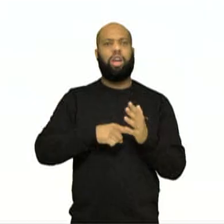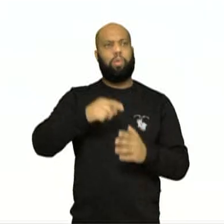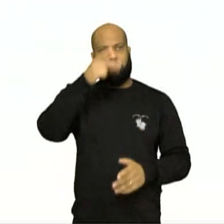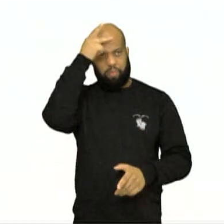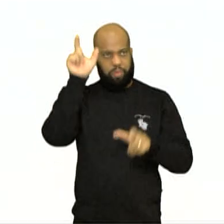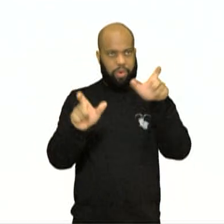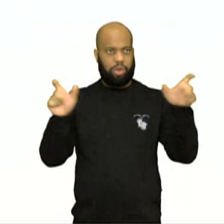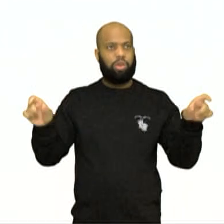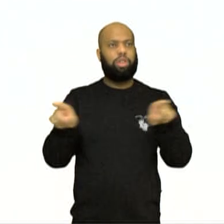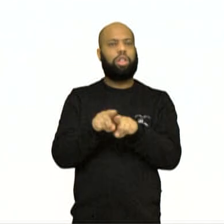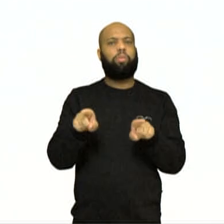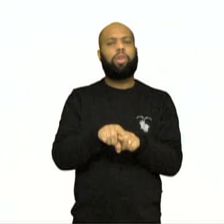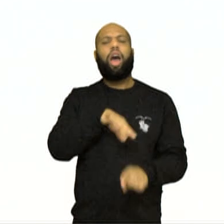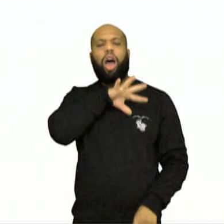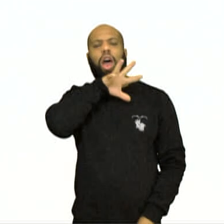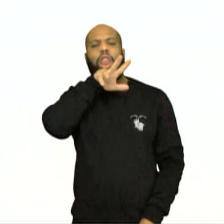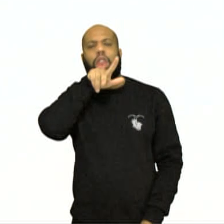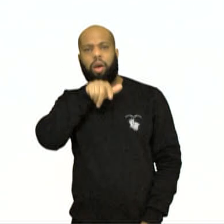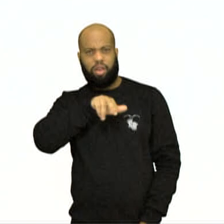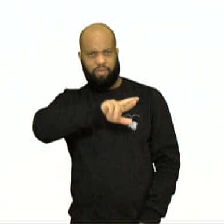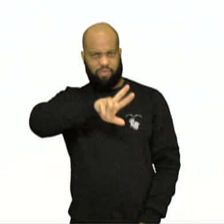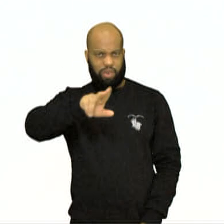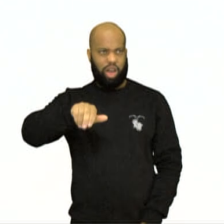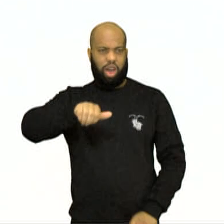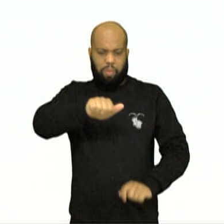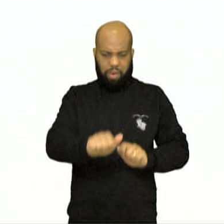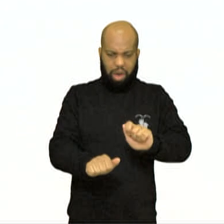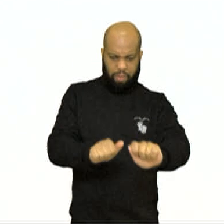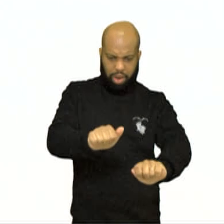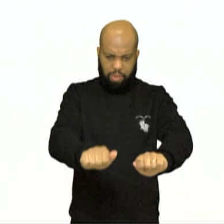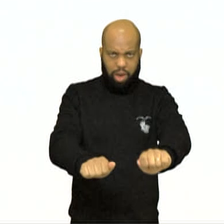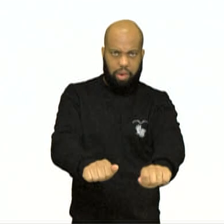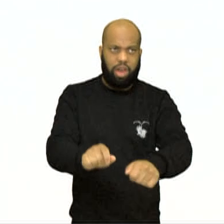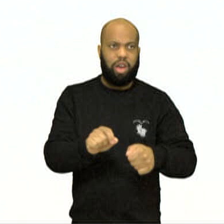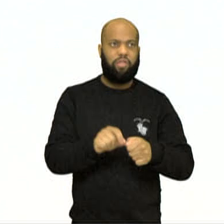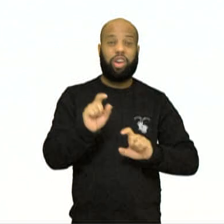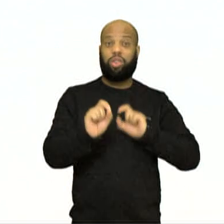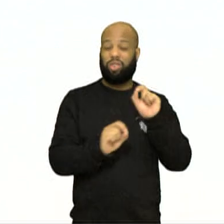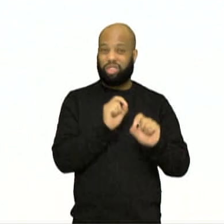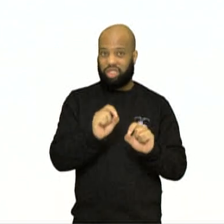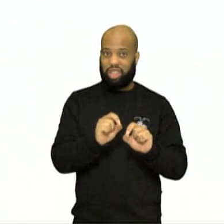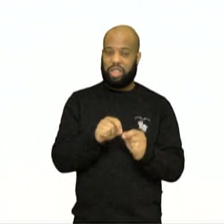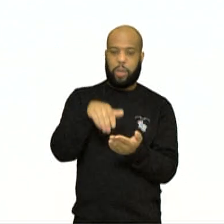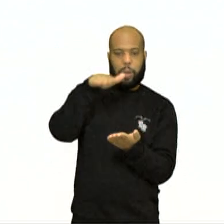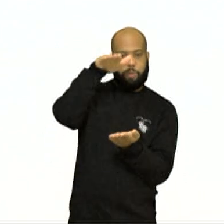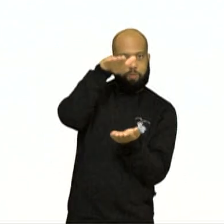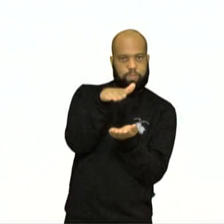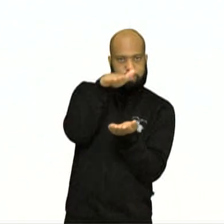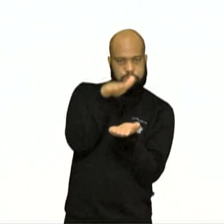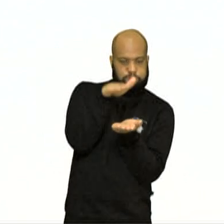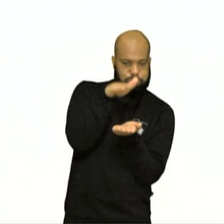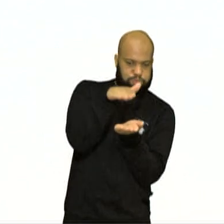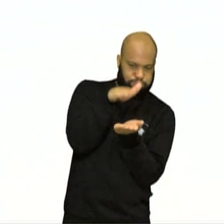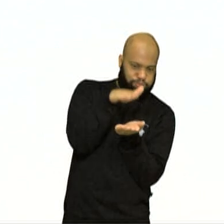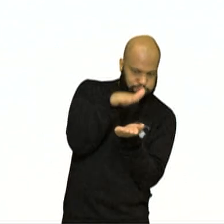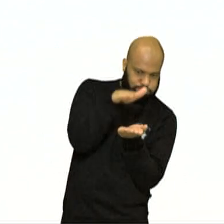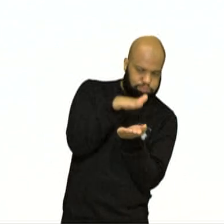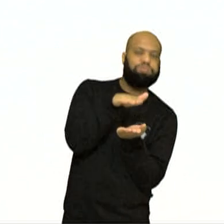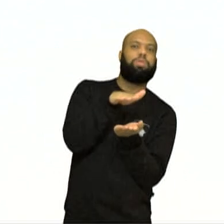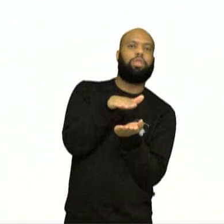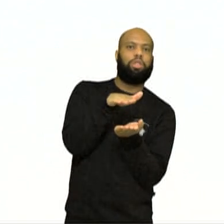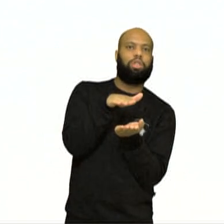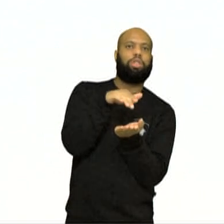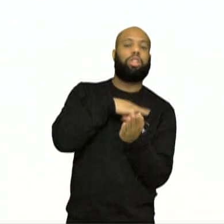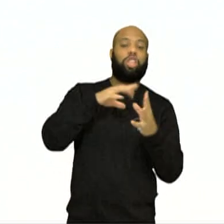pessoas e de outros animais provoca a compactação do solo, ou seja, a redução do espaço entre